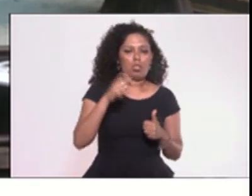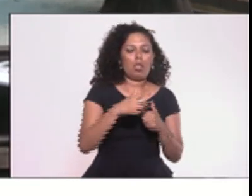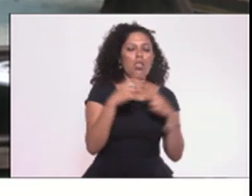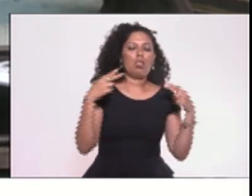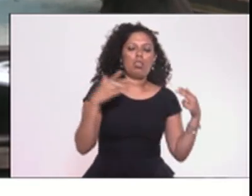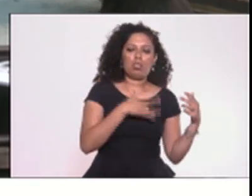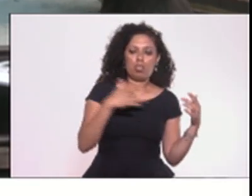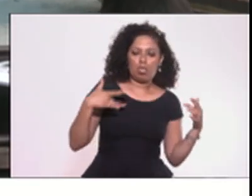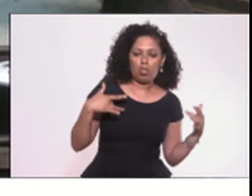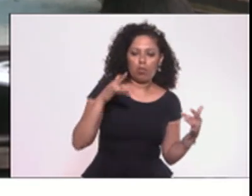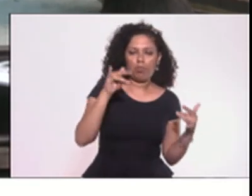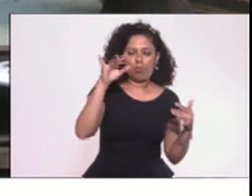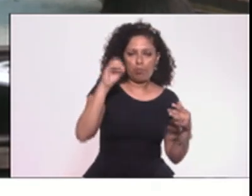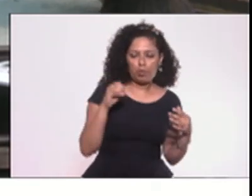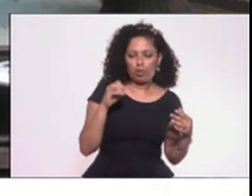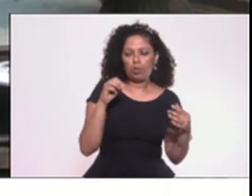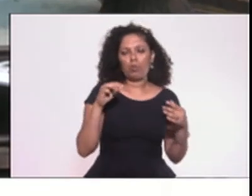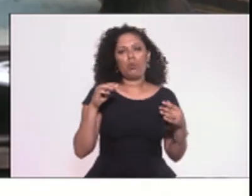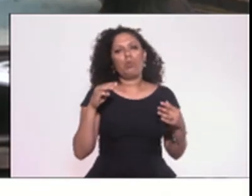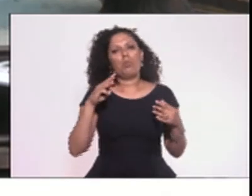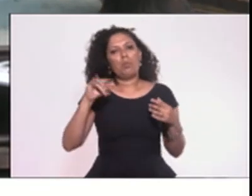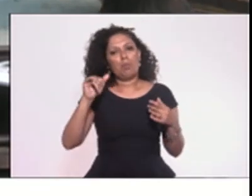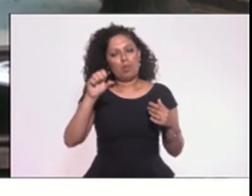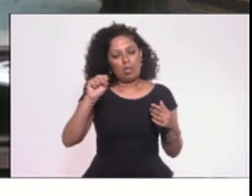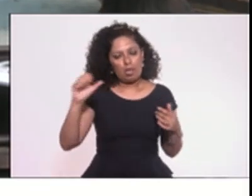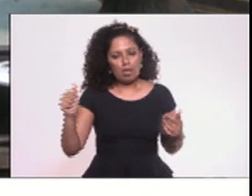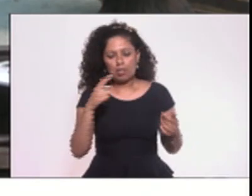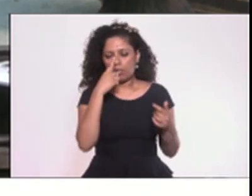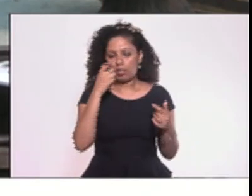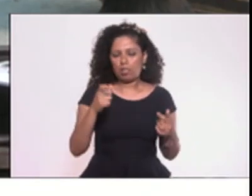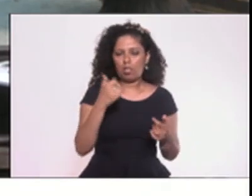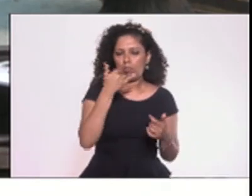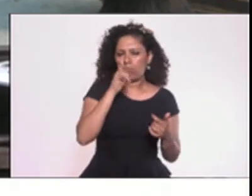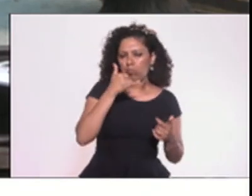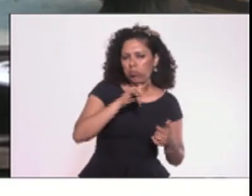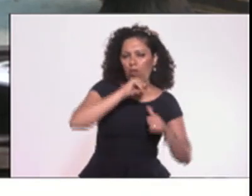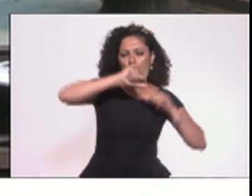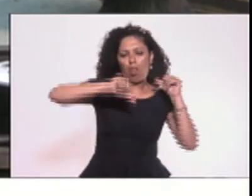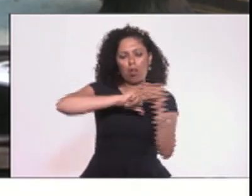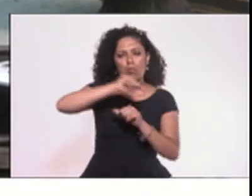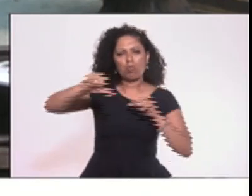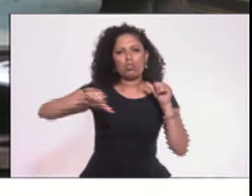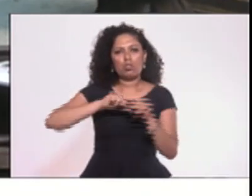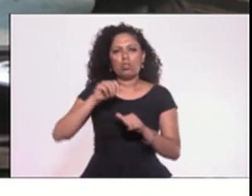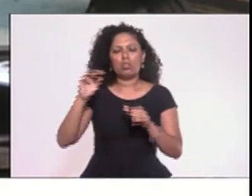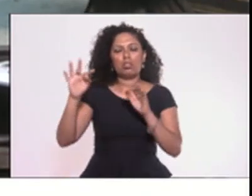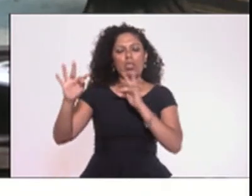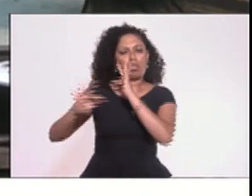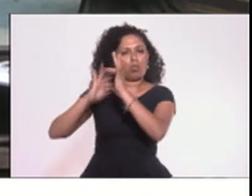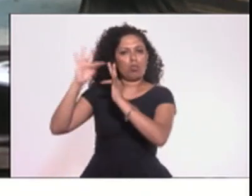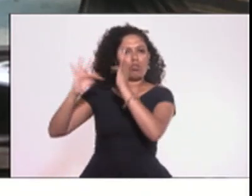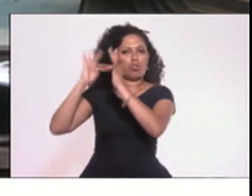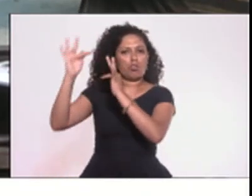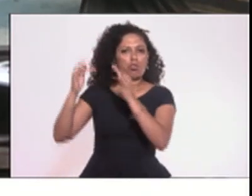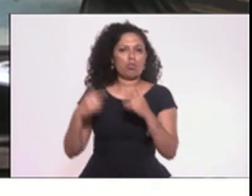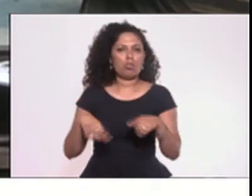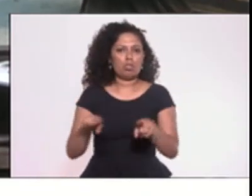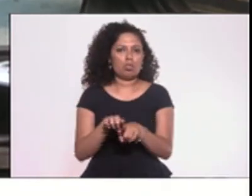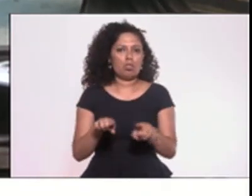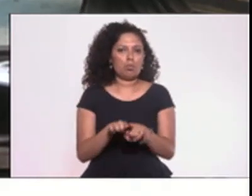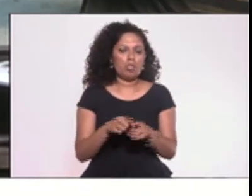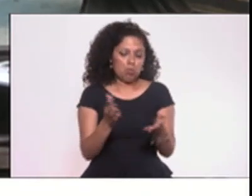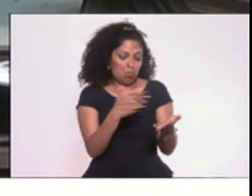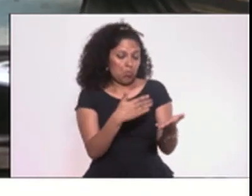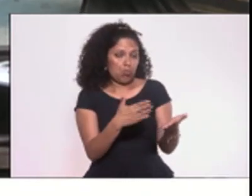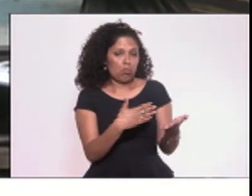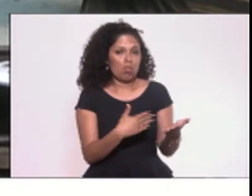saúde, biomassa, bioprodutos, bioinsumos, energia renovável, biotecnologia. O e-book, ele